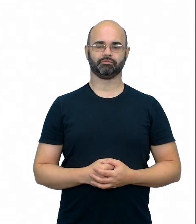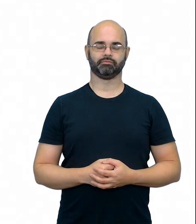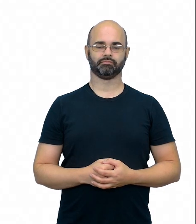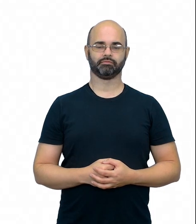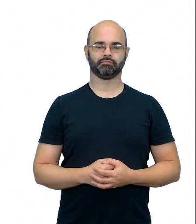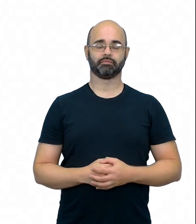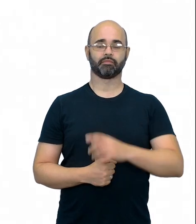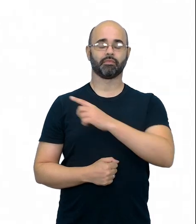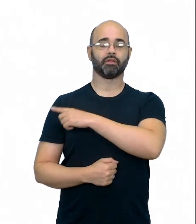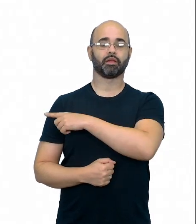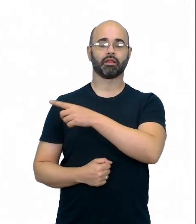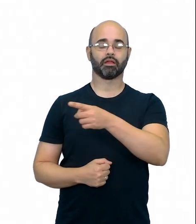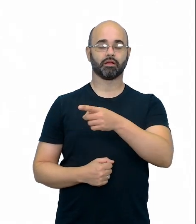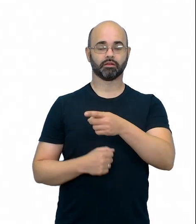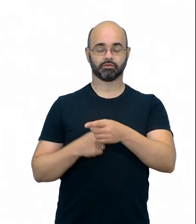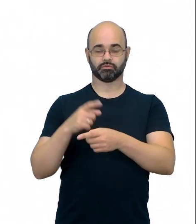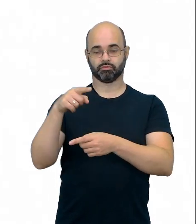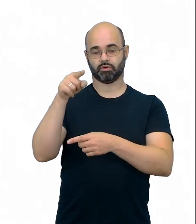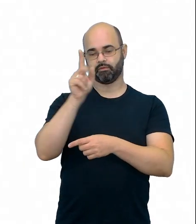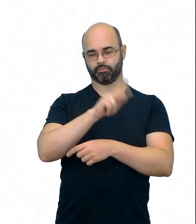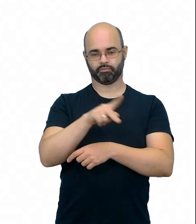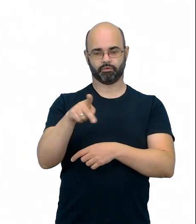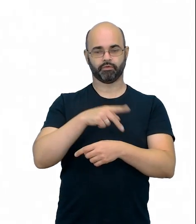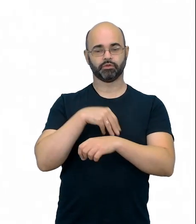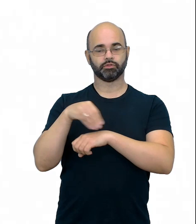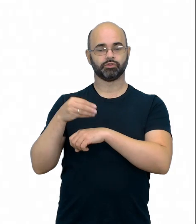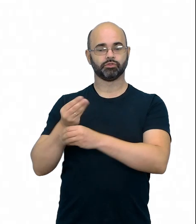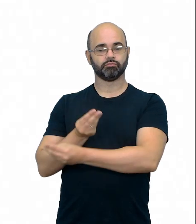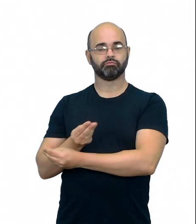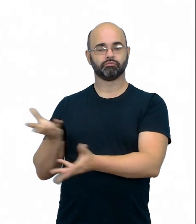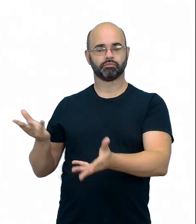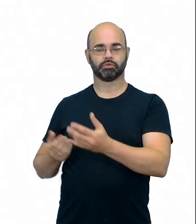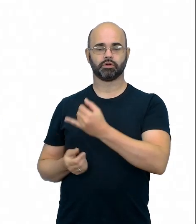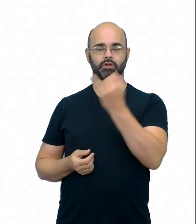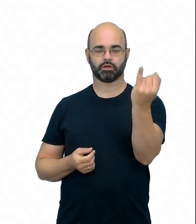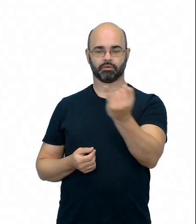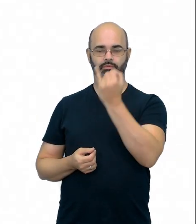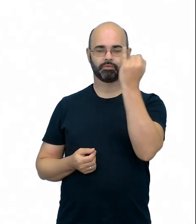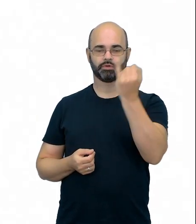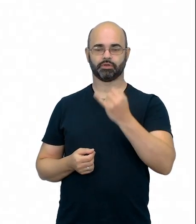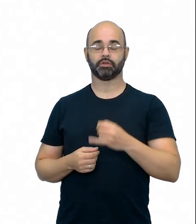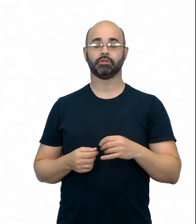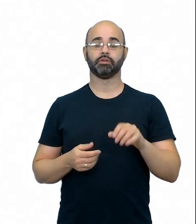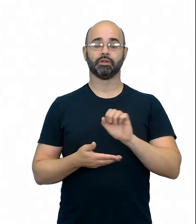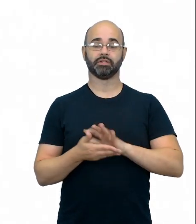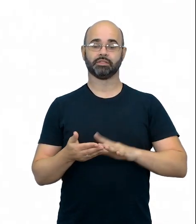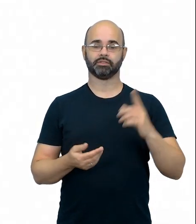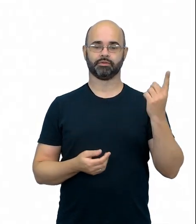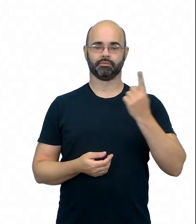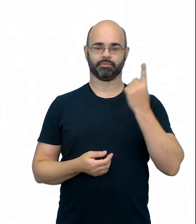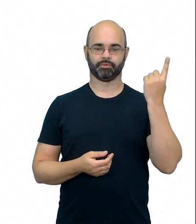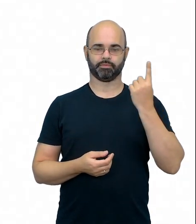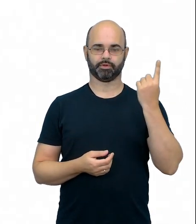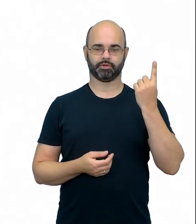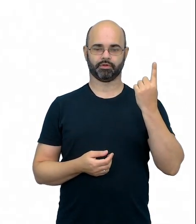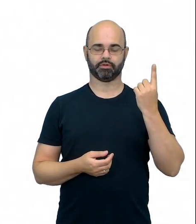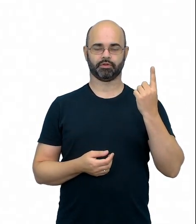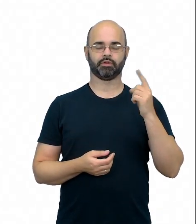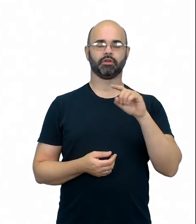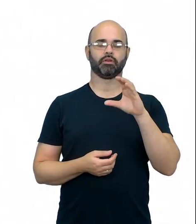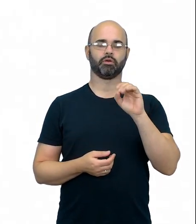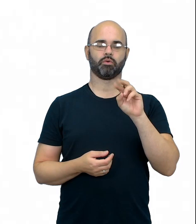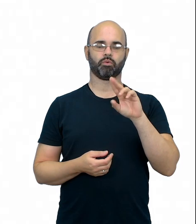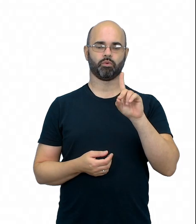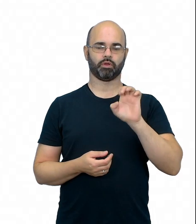com eles, tá? E a sugestão que fica aqui, então, no primeiro exercício, né? Leia um trecho do poema de